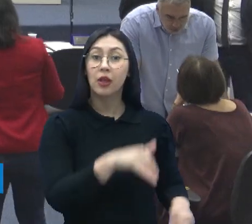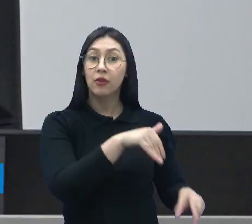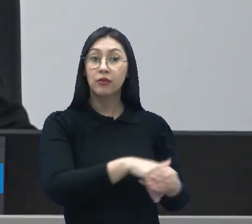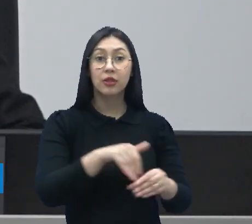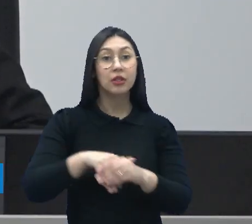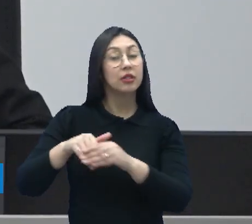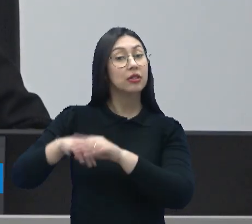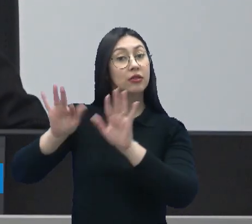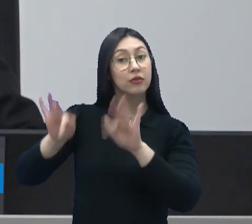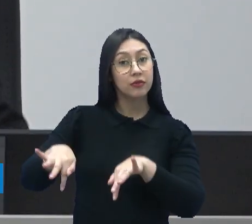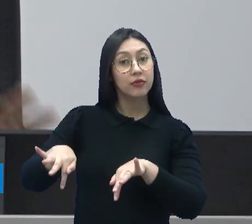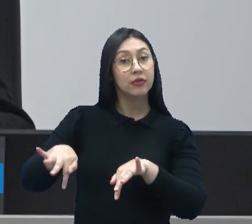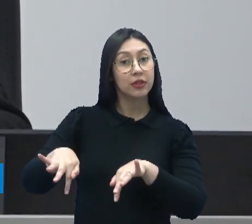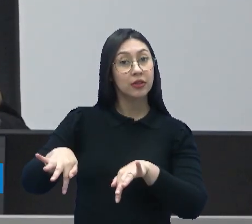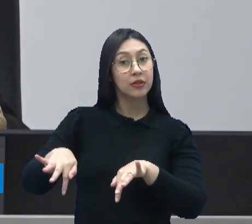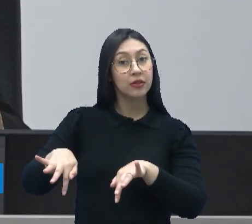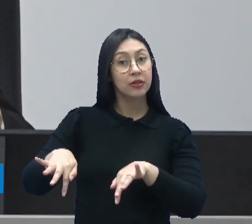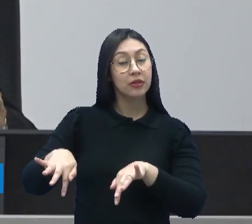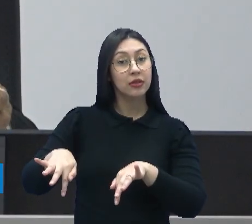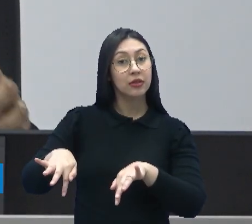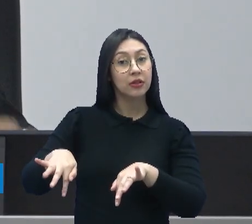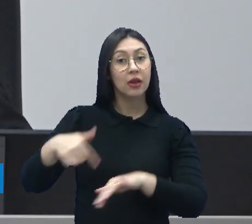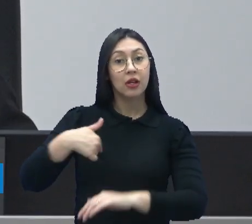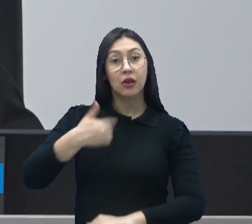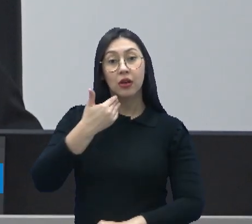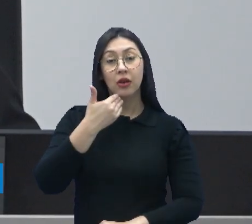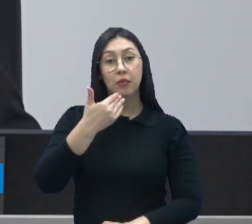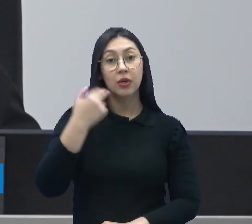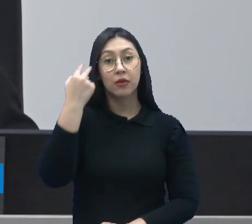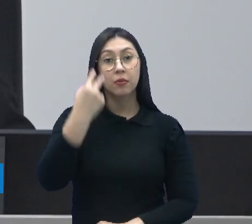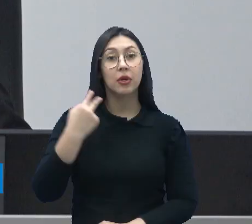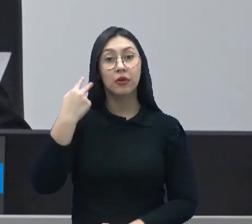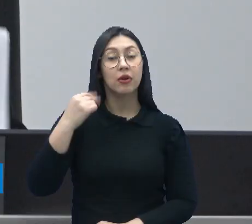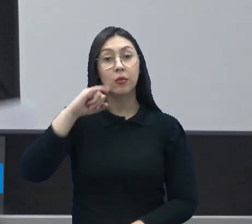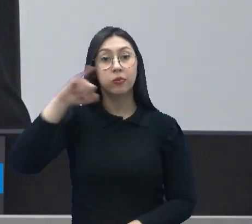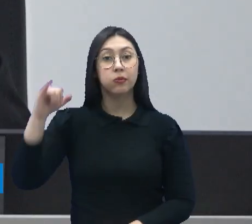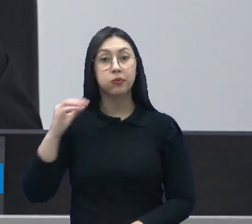votação, convoco a vereadora Juliana Fraga para